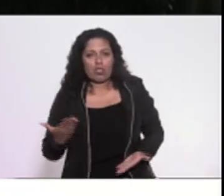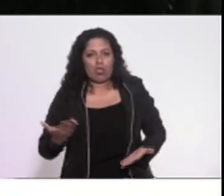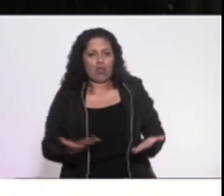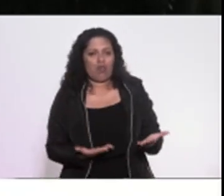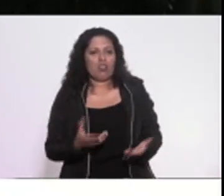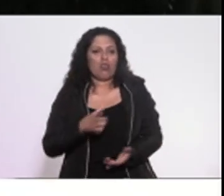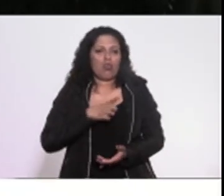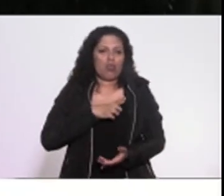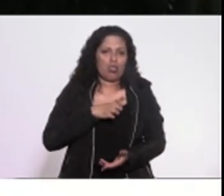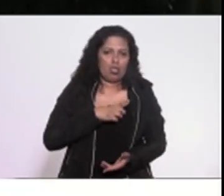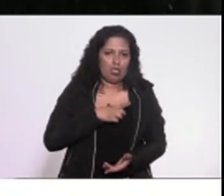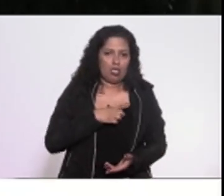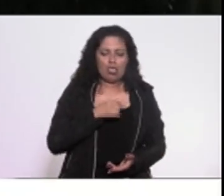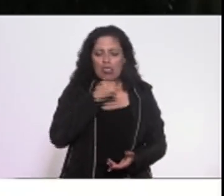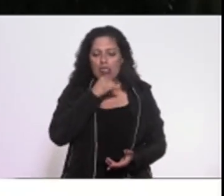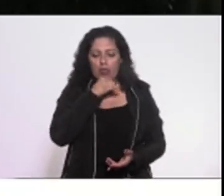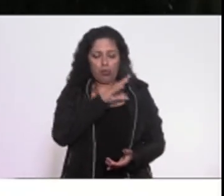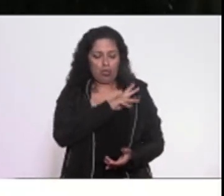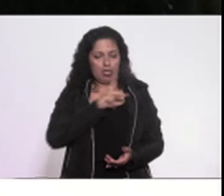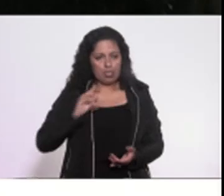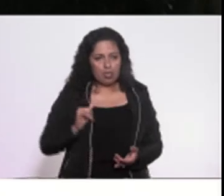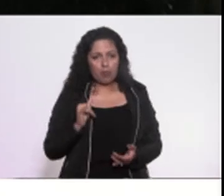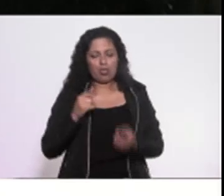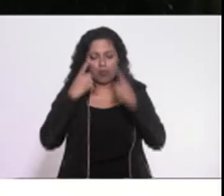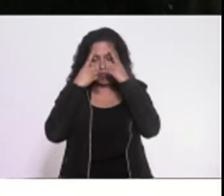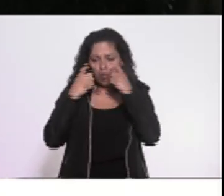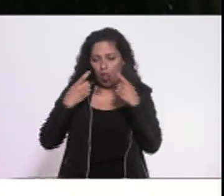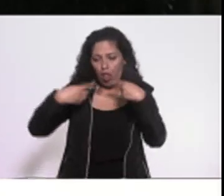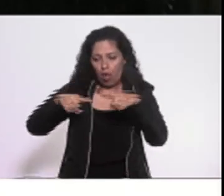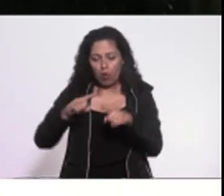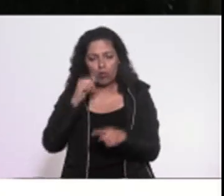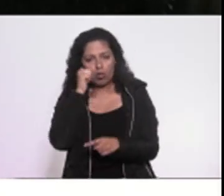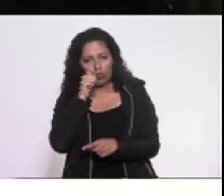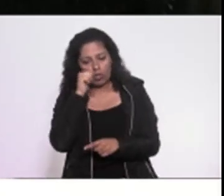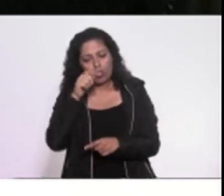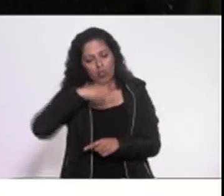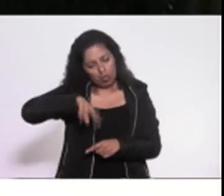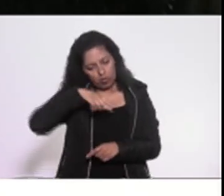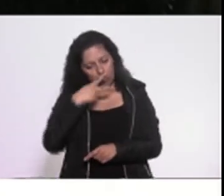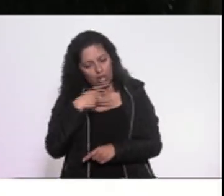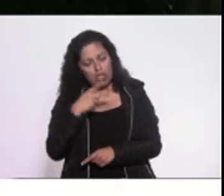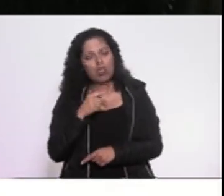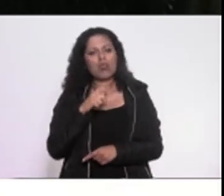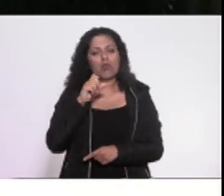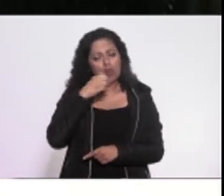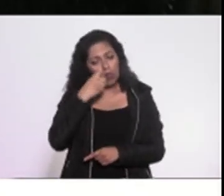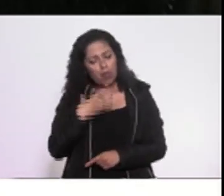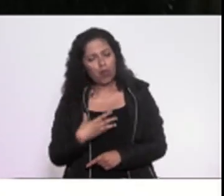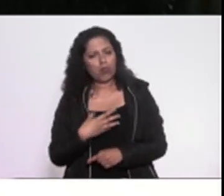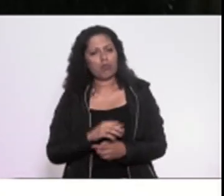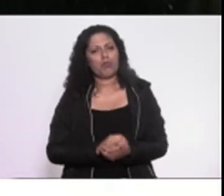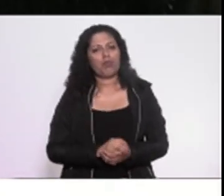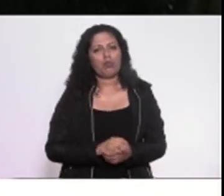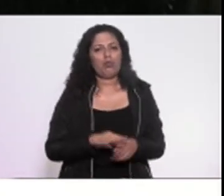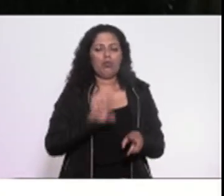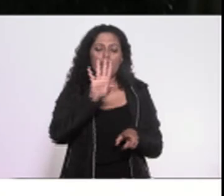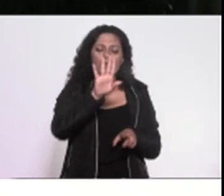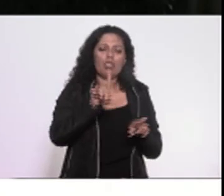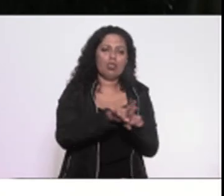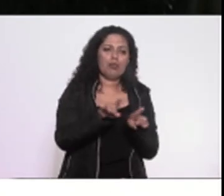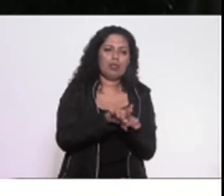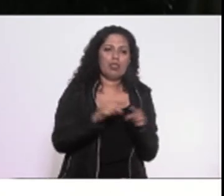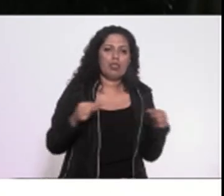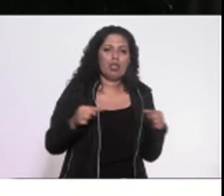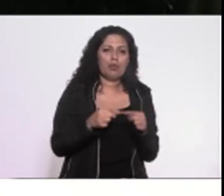sugerido na CPI da violência contra a mulher, portanto, é muito oportuna essa sua colocação. E no que se refere